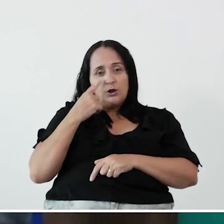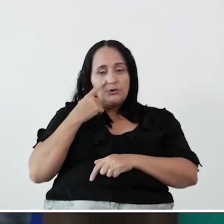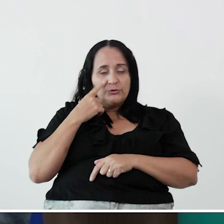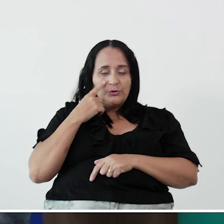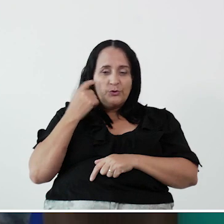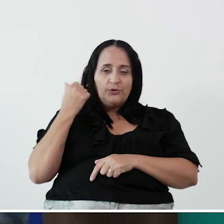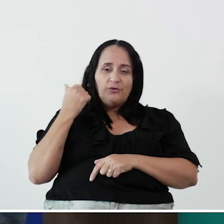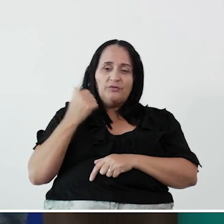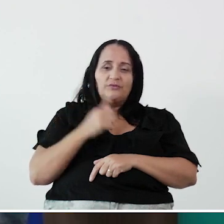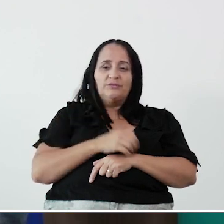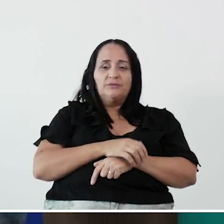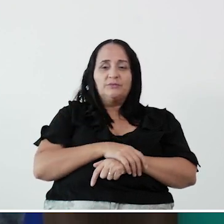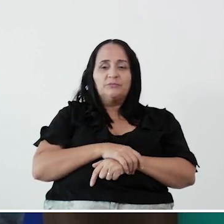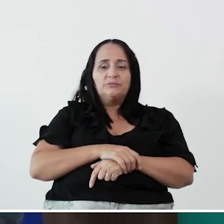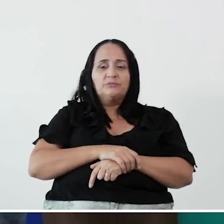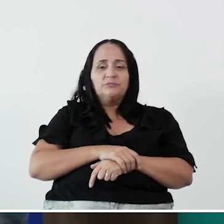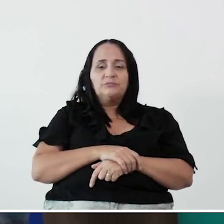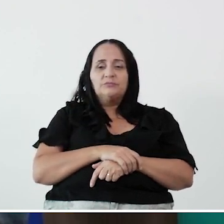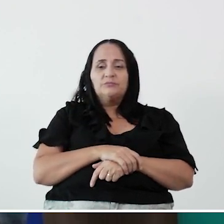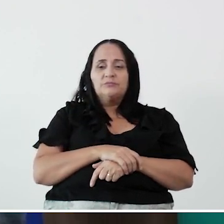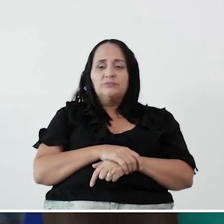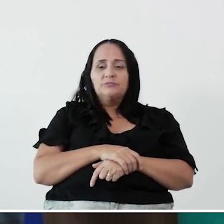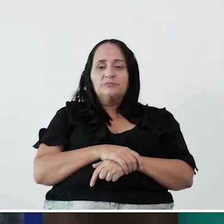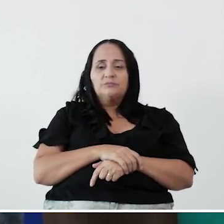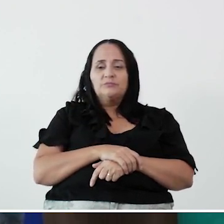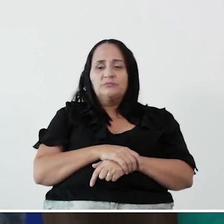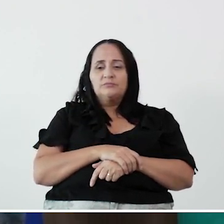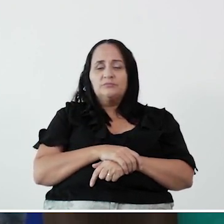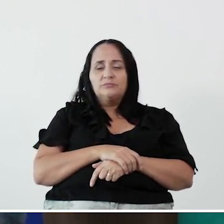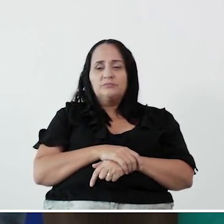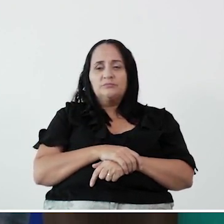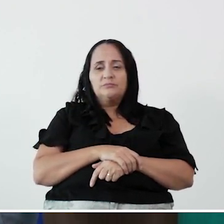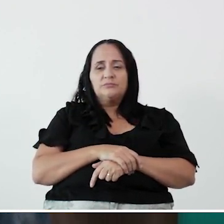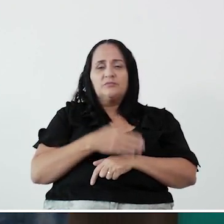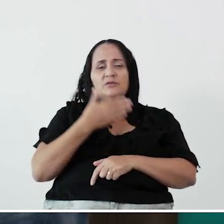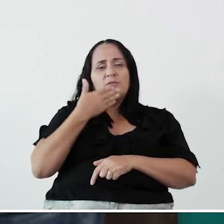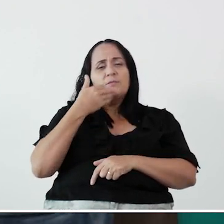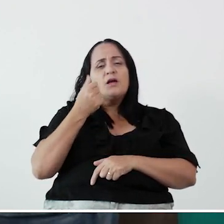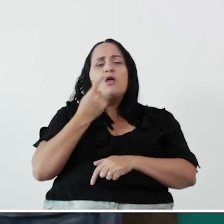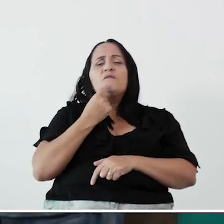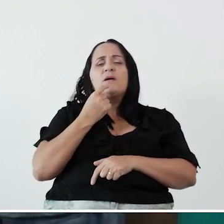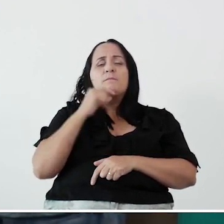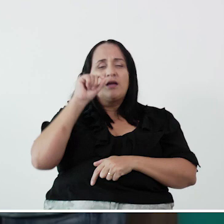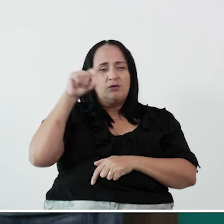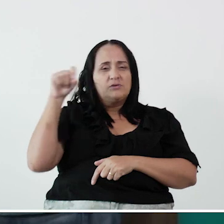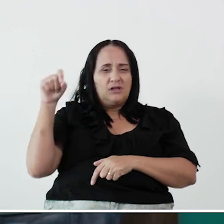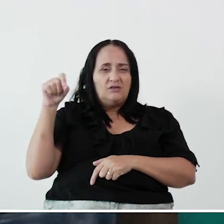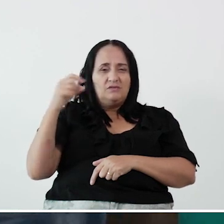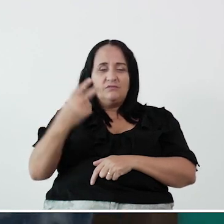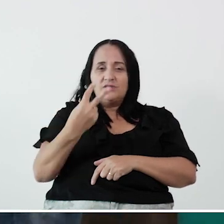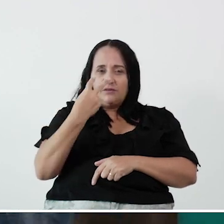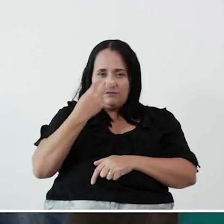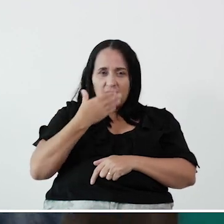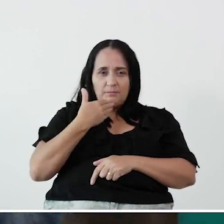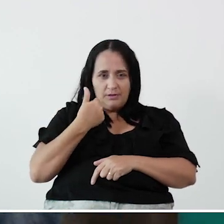aqui em vermelho, que eu acho que fica melhor para você que está do outro lado da telinha. Eu teria